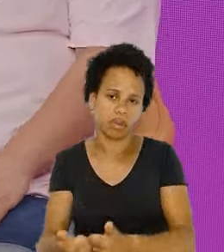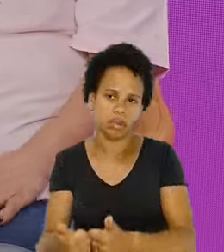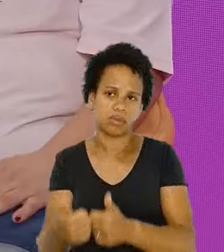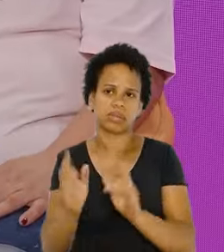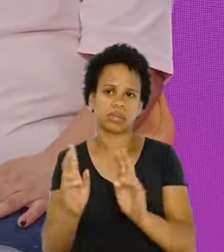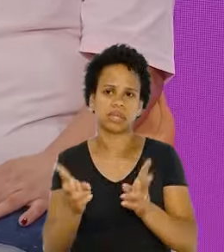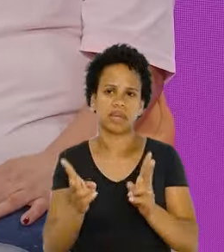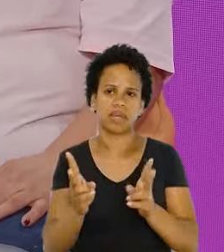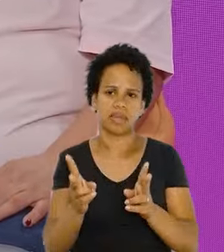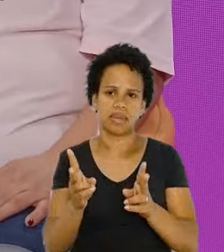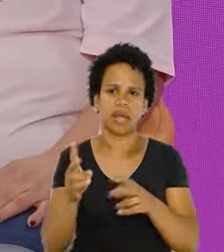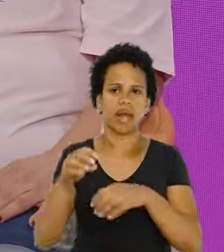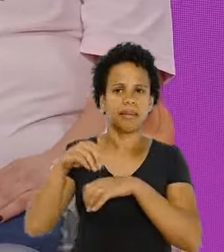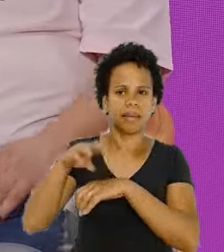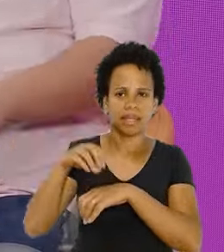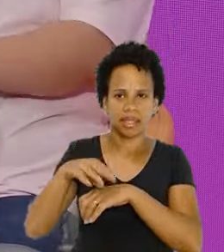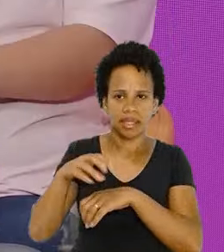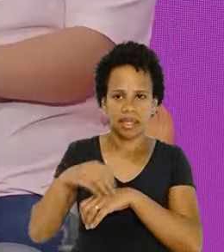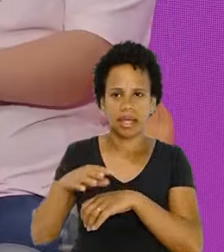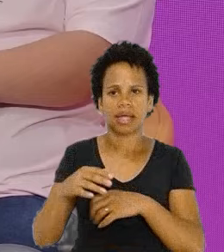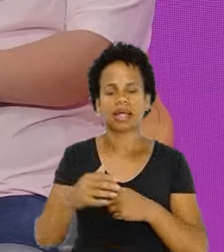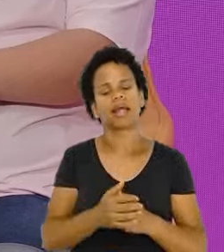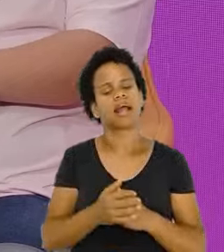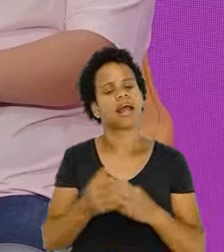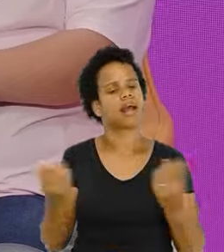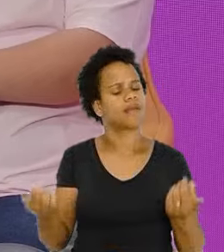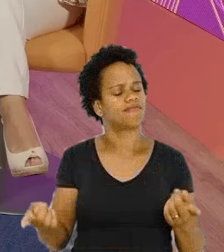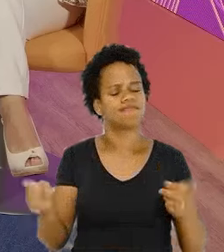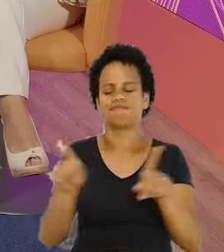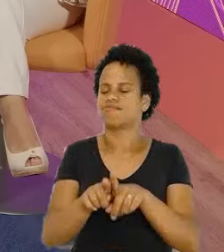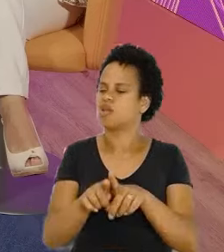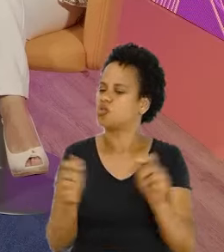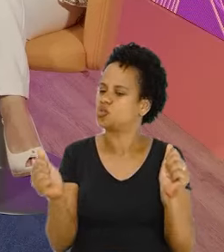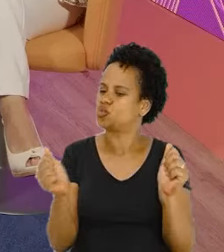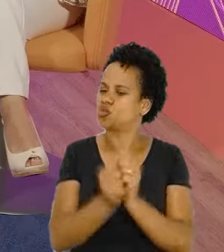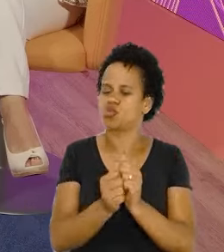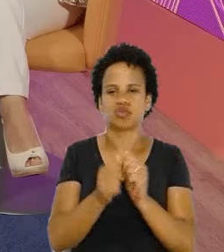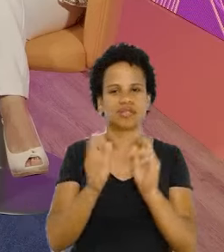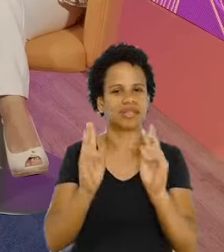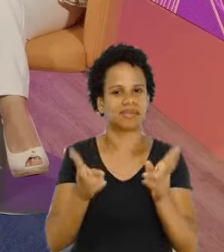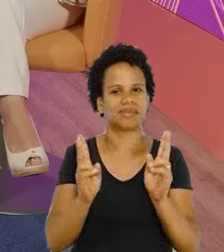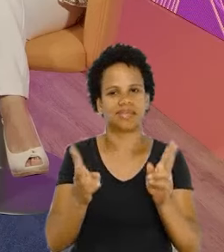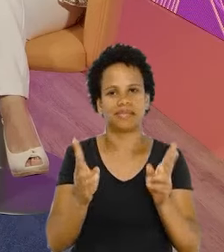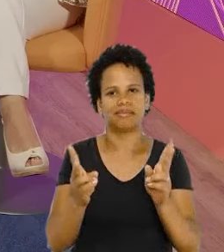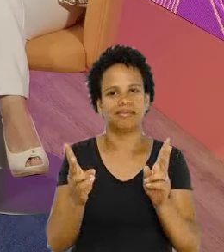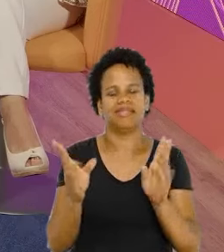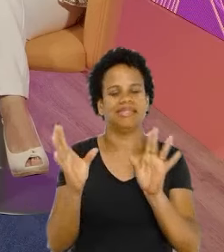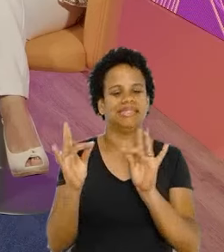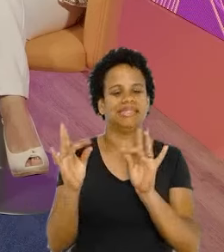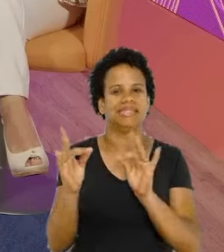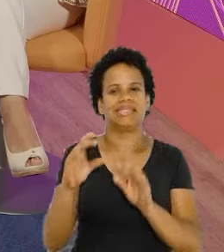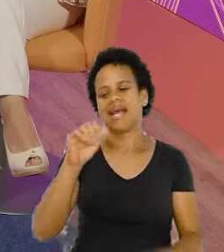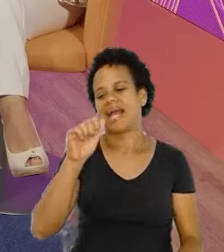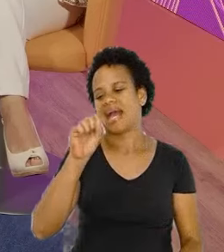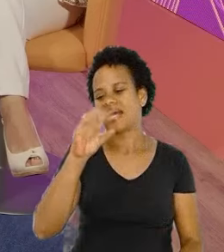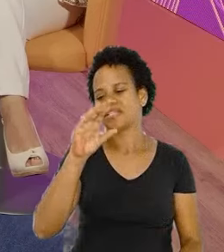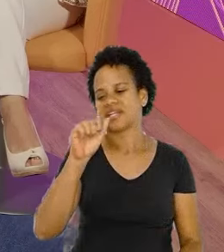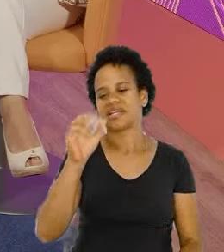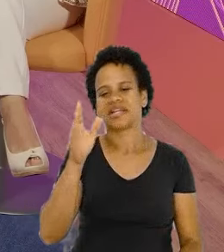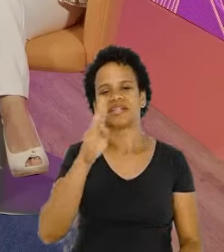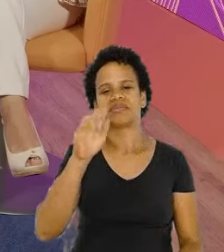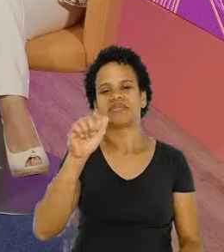né nas rodas de mentora parceira de mediadora uma facilitadora para que a